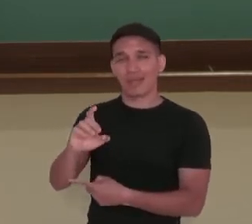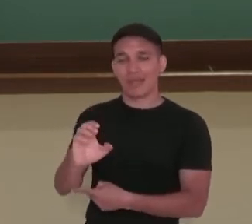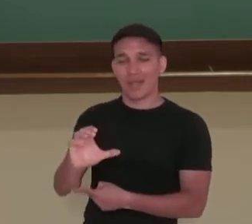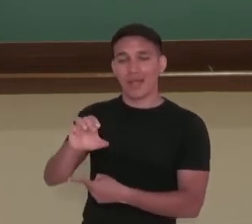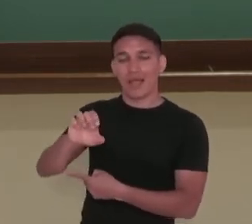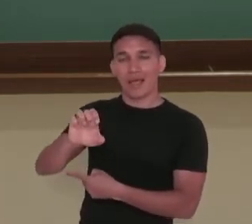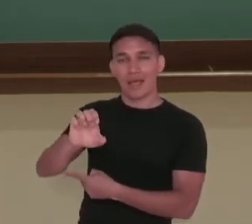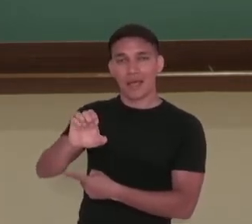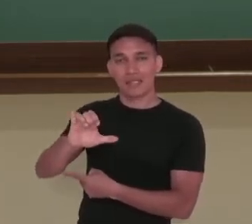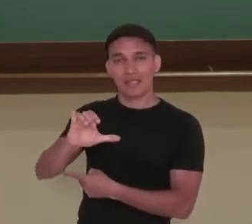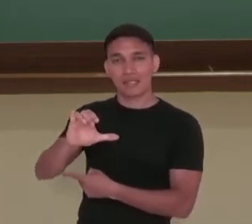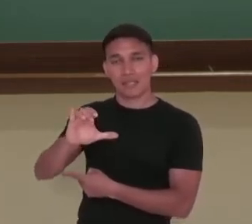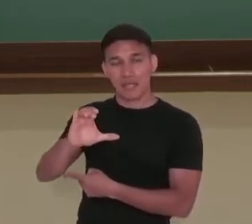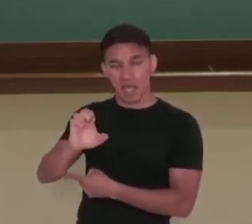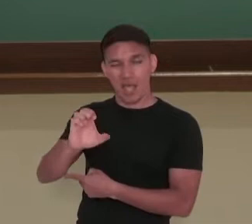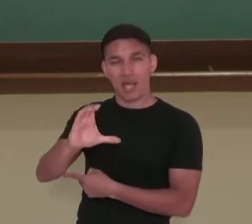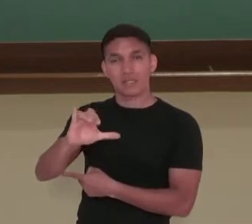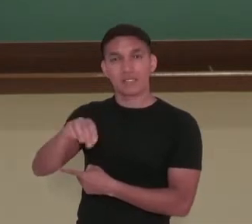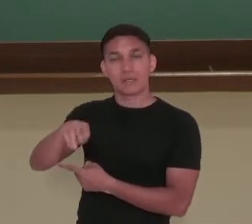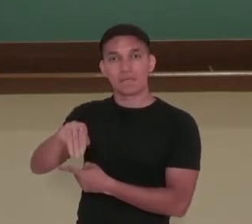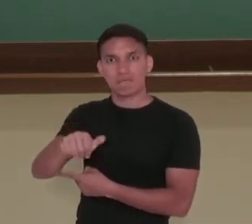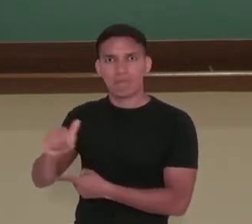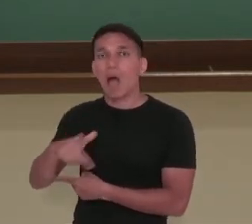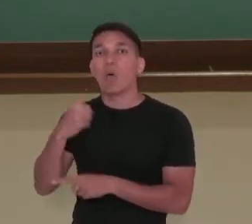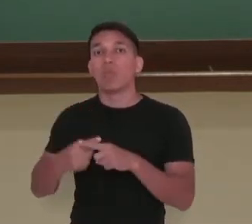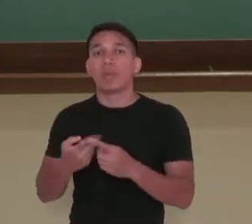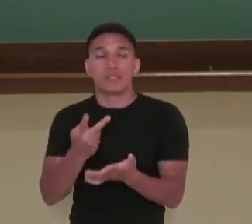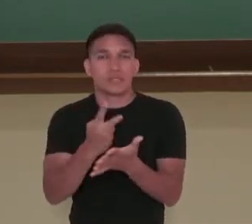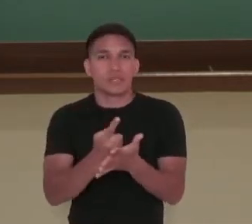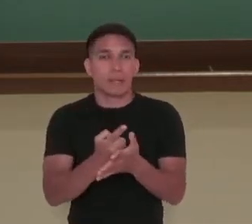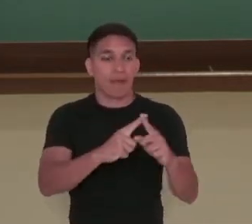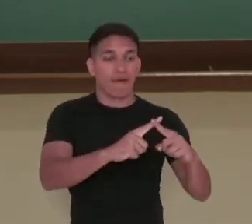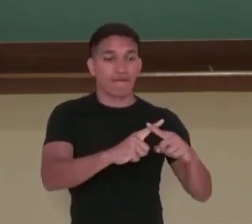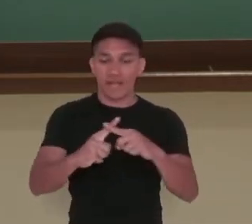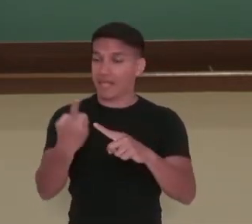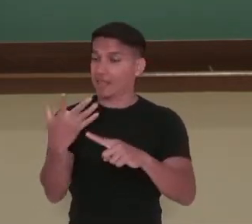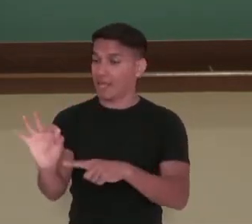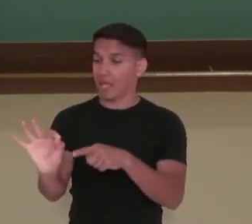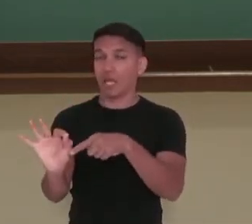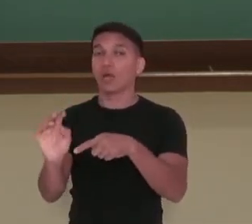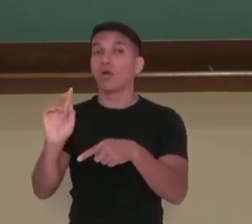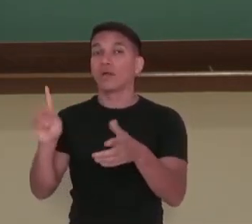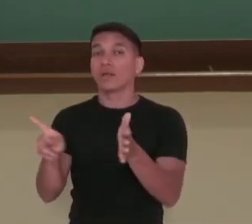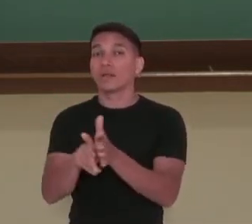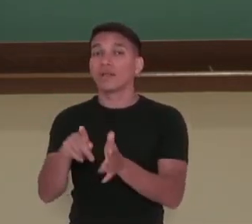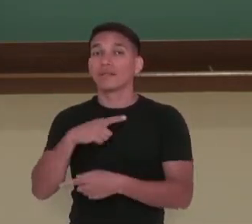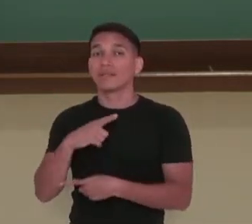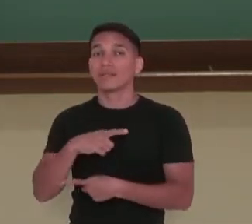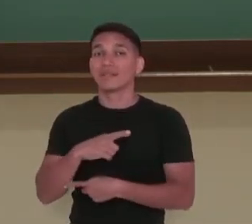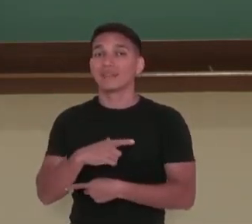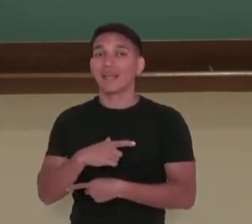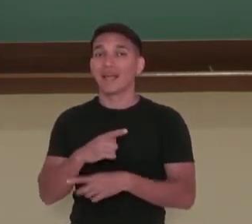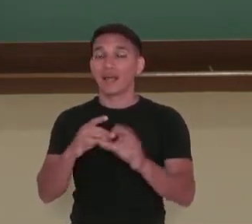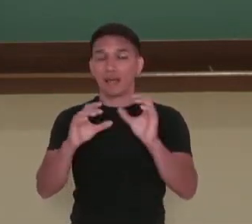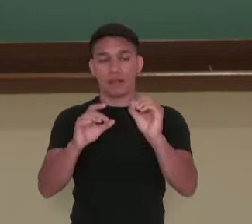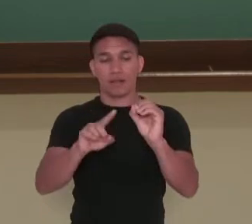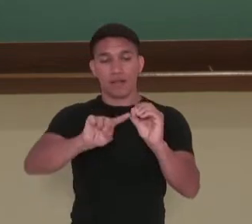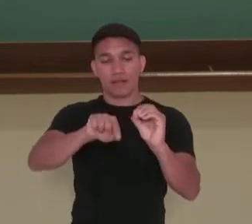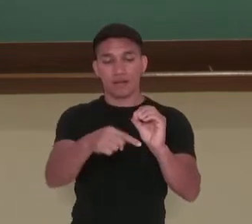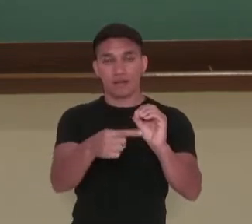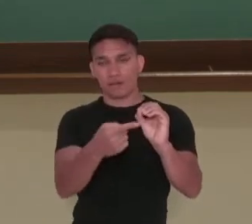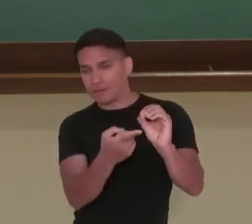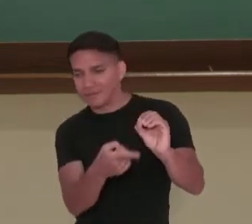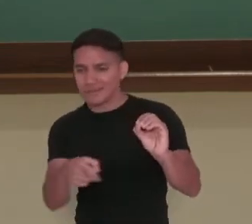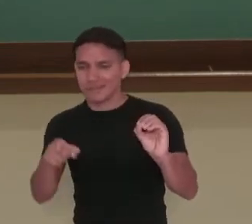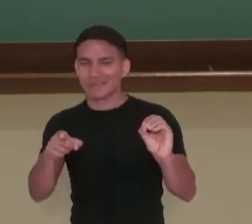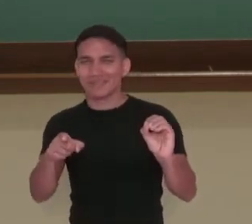porque toda vez que você multiplica por 10, a vírgula muda para a direita uma casa decimal.